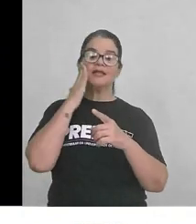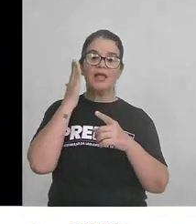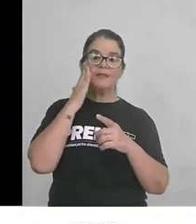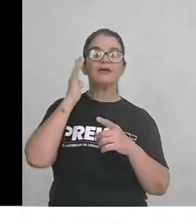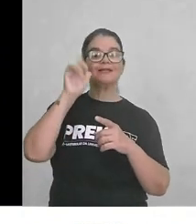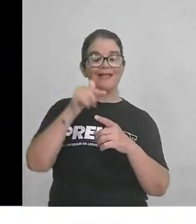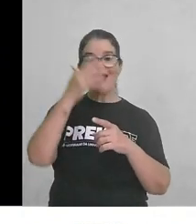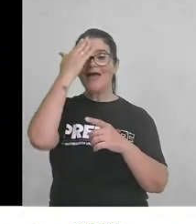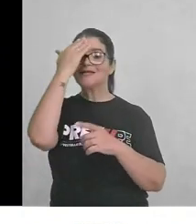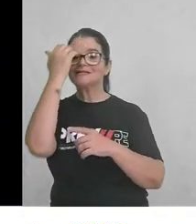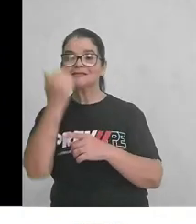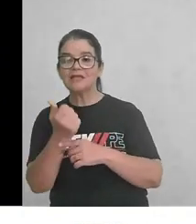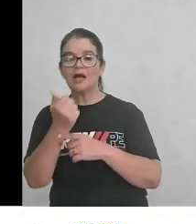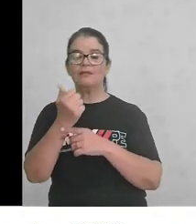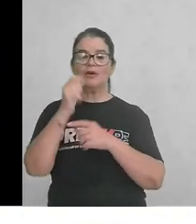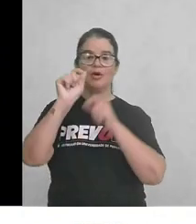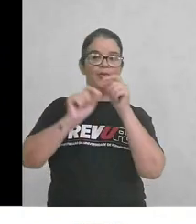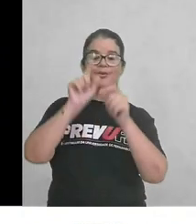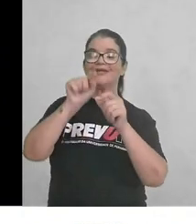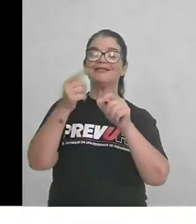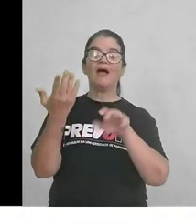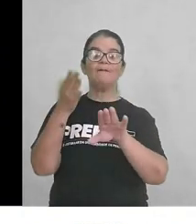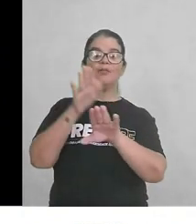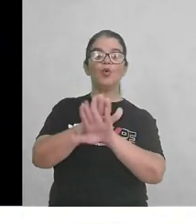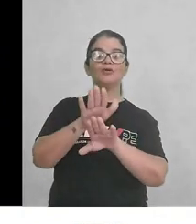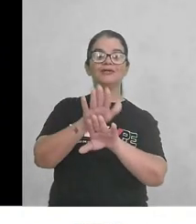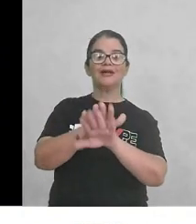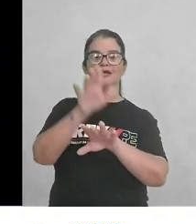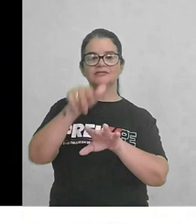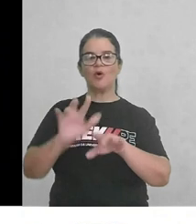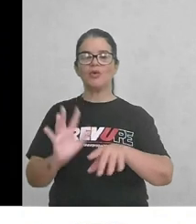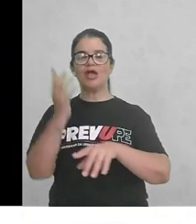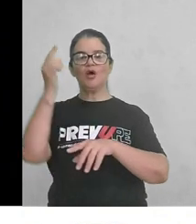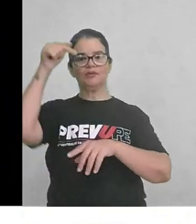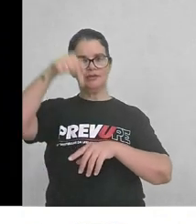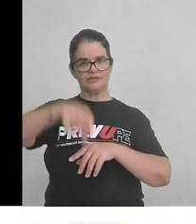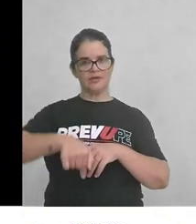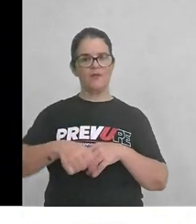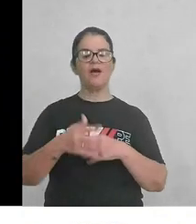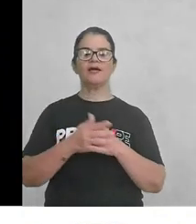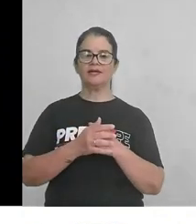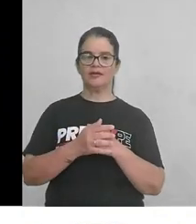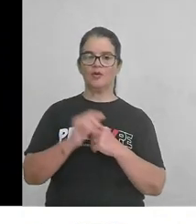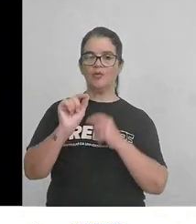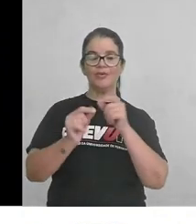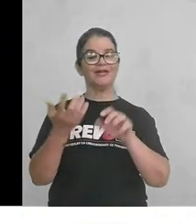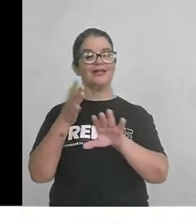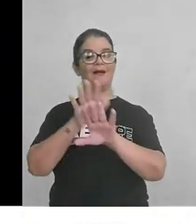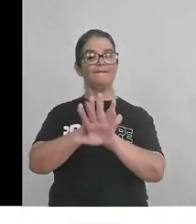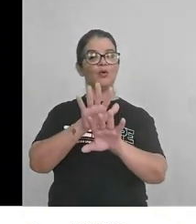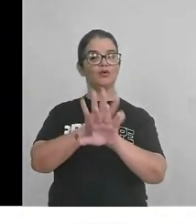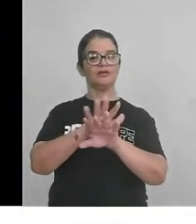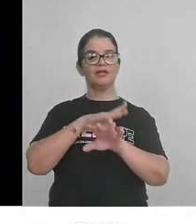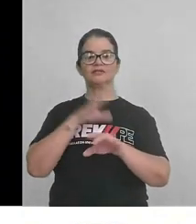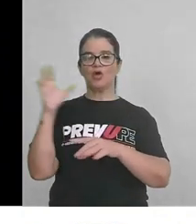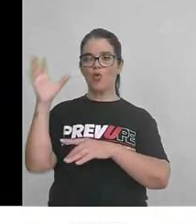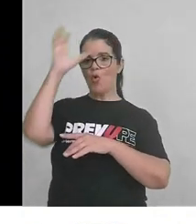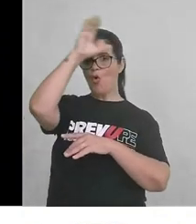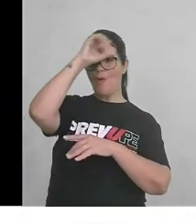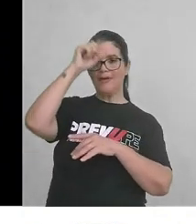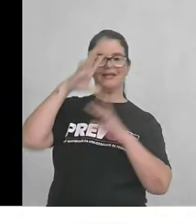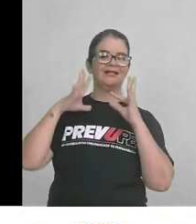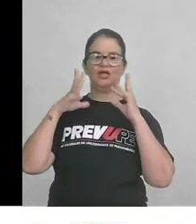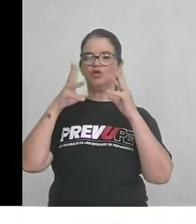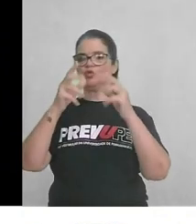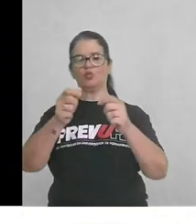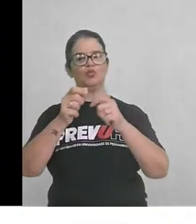aqui, é o que está por trás. Eu compreendi tudinho, tudo que foi escrito. Mas o que está por